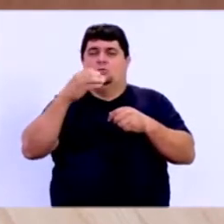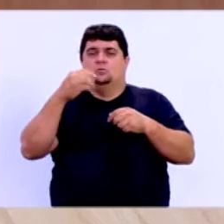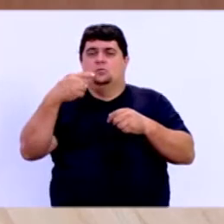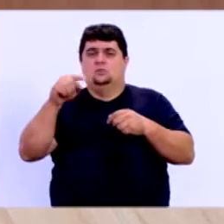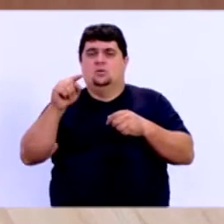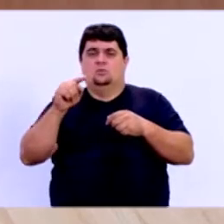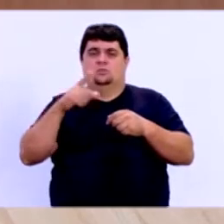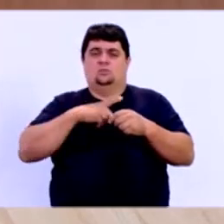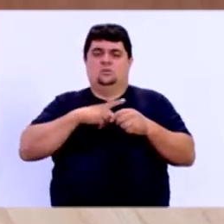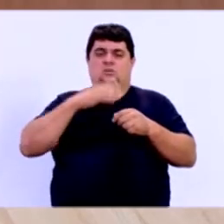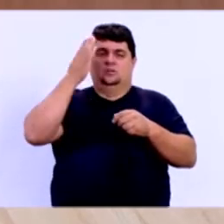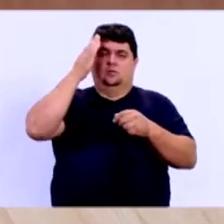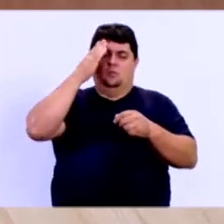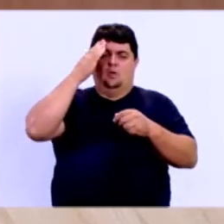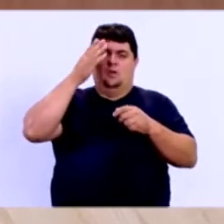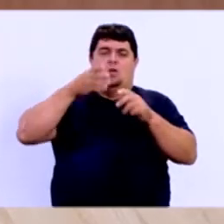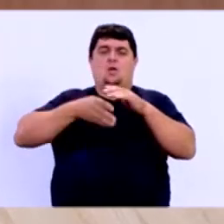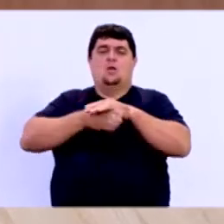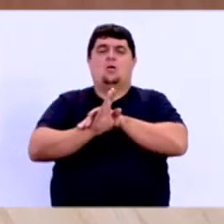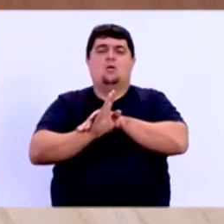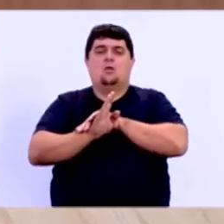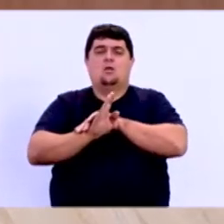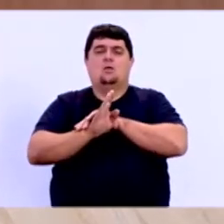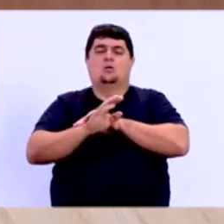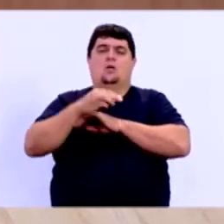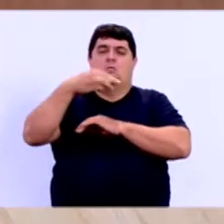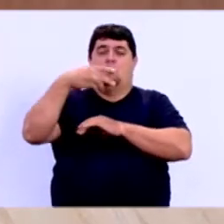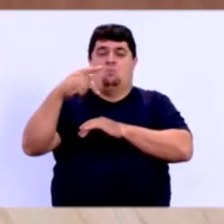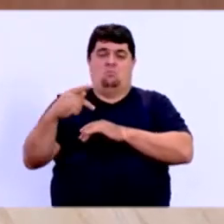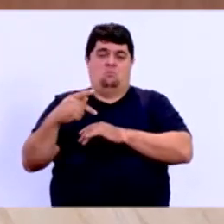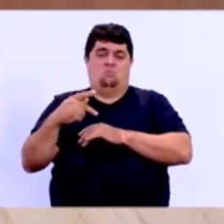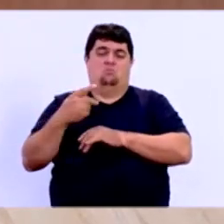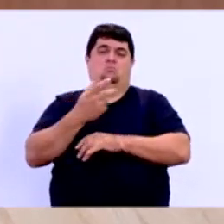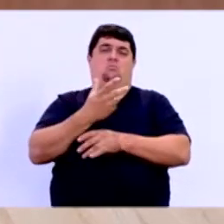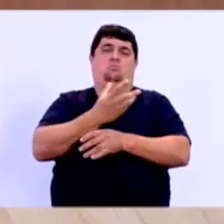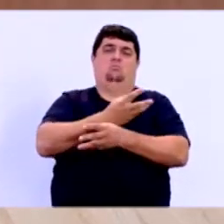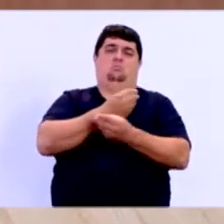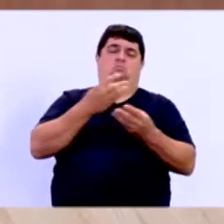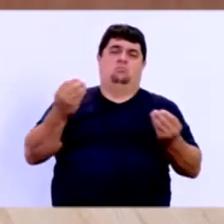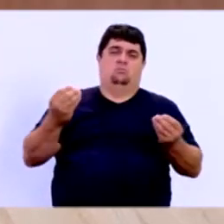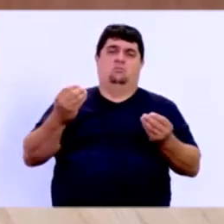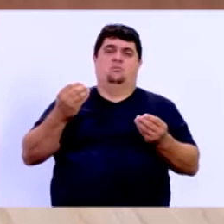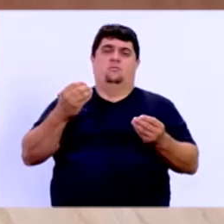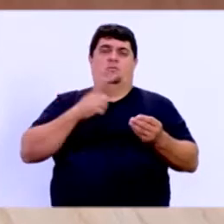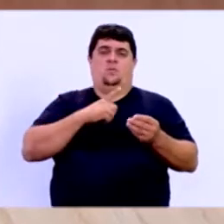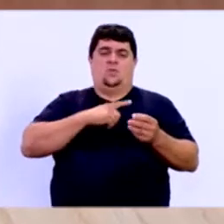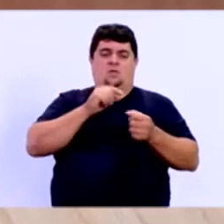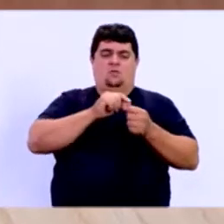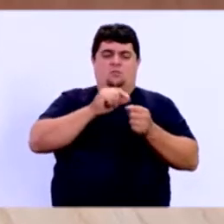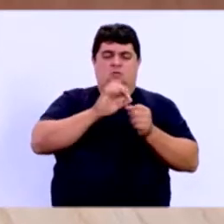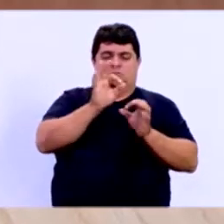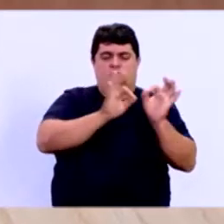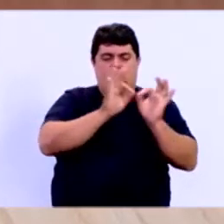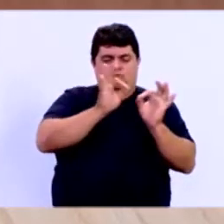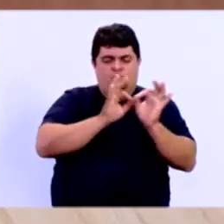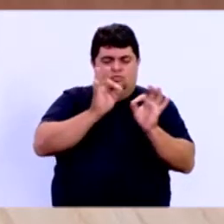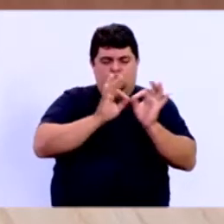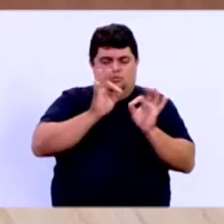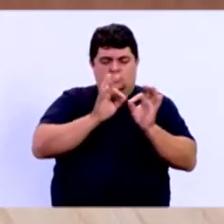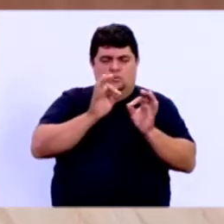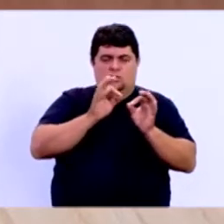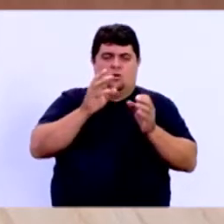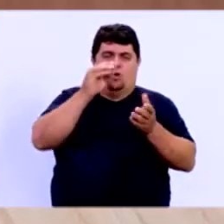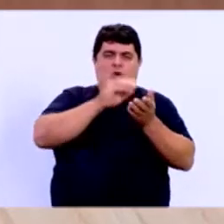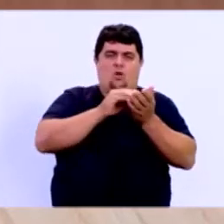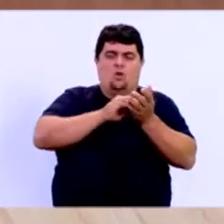de entrada, que é a matéria-prima, a parte de processamento, que é o momento em que se agrega